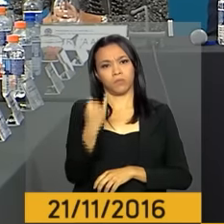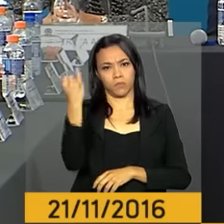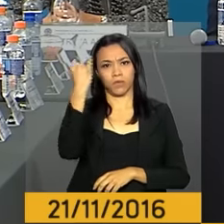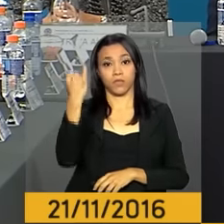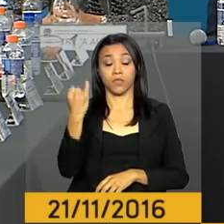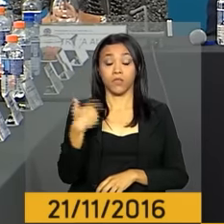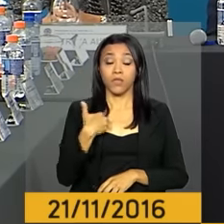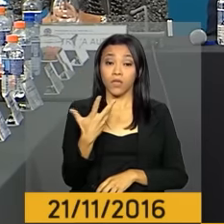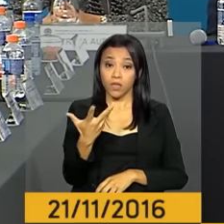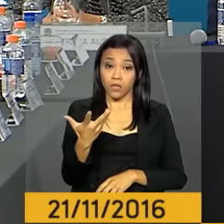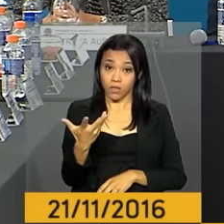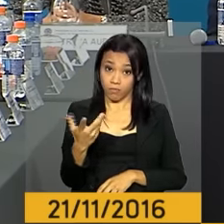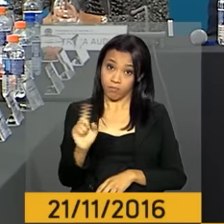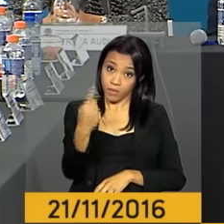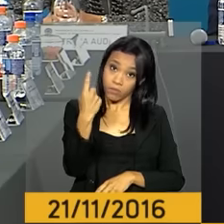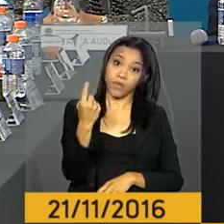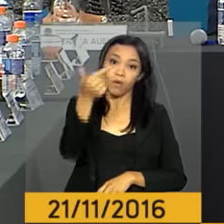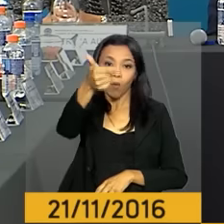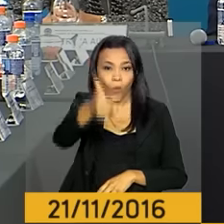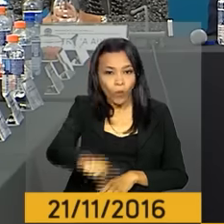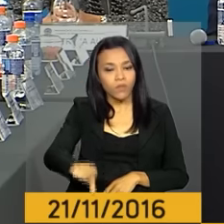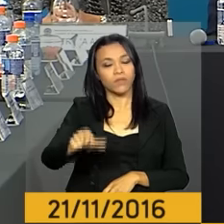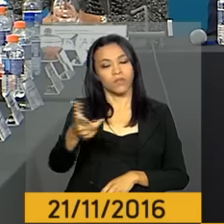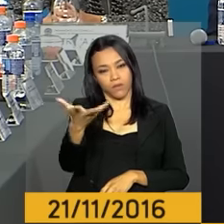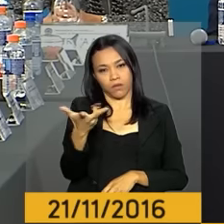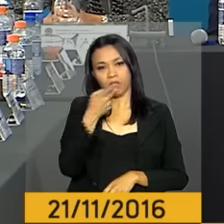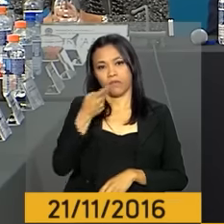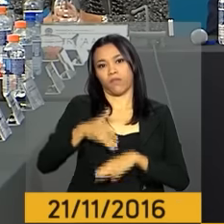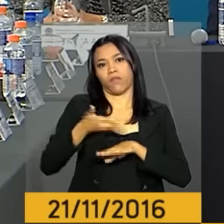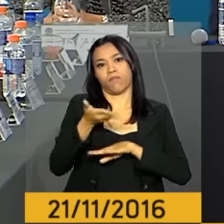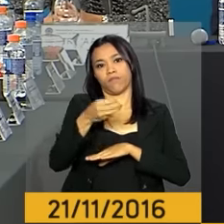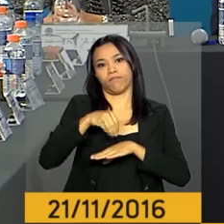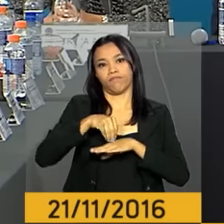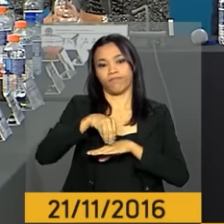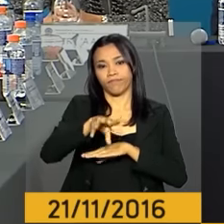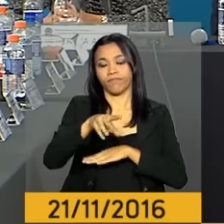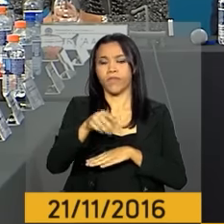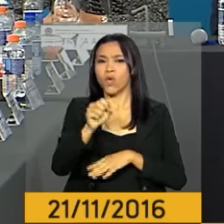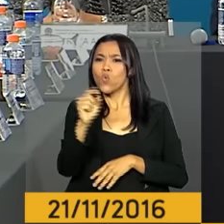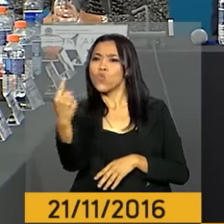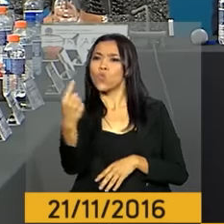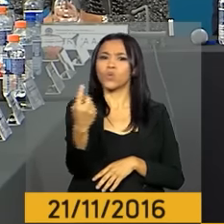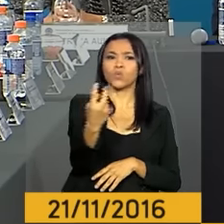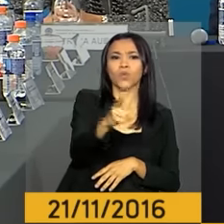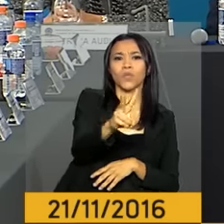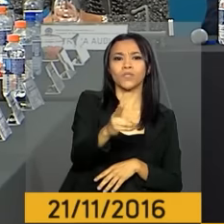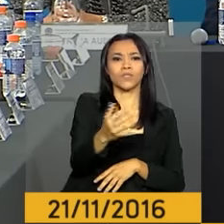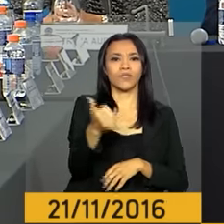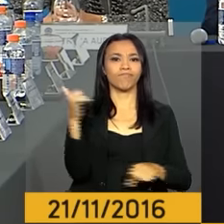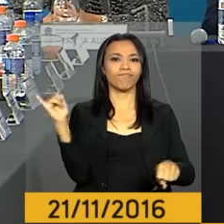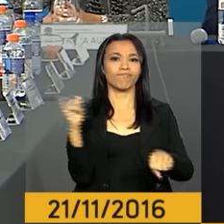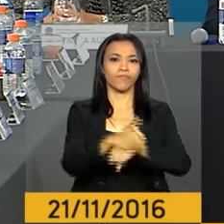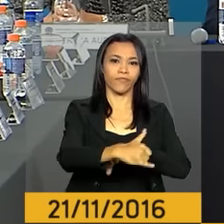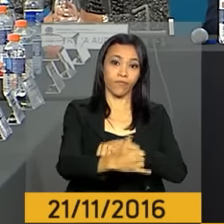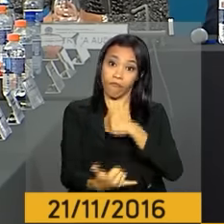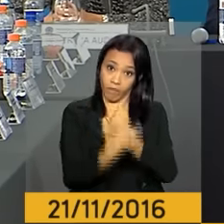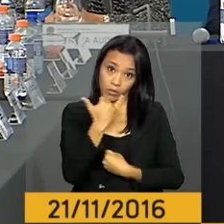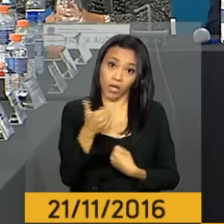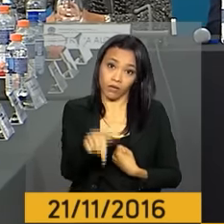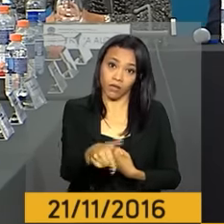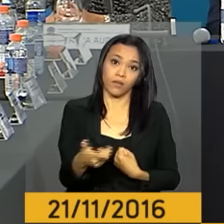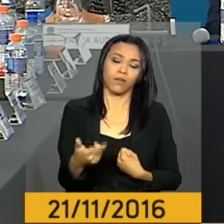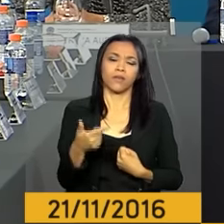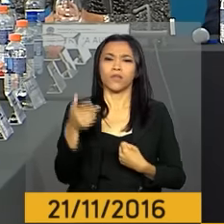registrar, aliás, primeiro mais um registro que quero fazer, é que apenas um ou dois que não puderam comparecer, todos